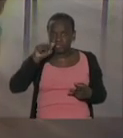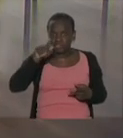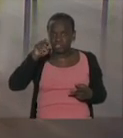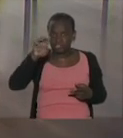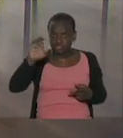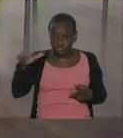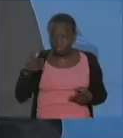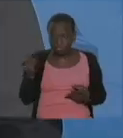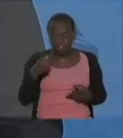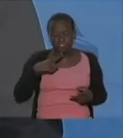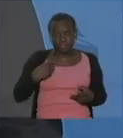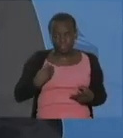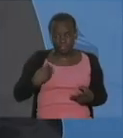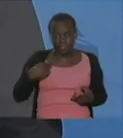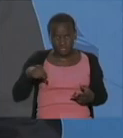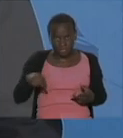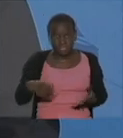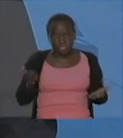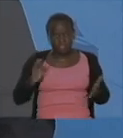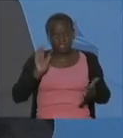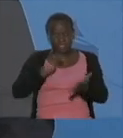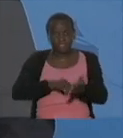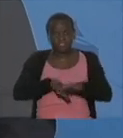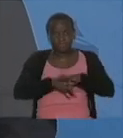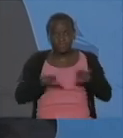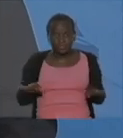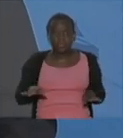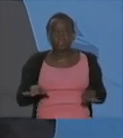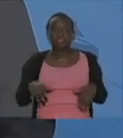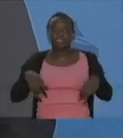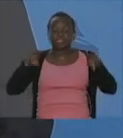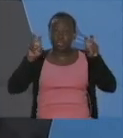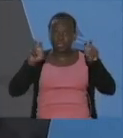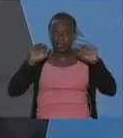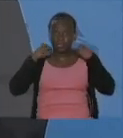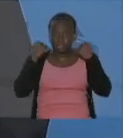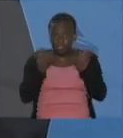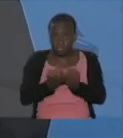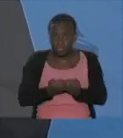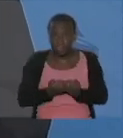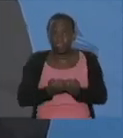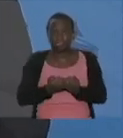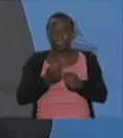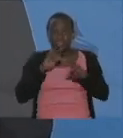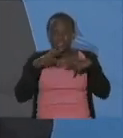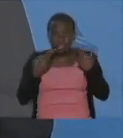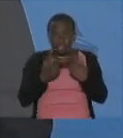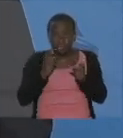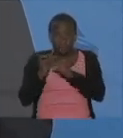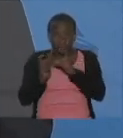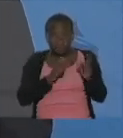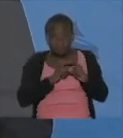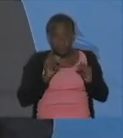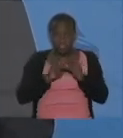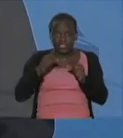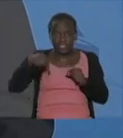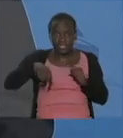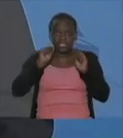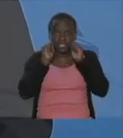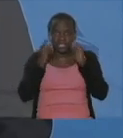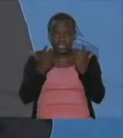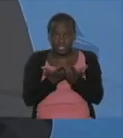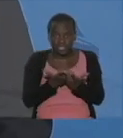por ter estarem aqui no Arena esportiva porque nós estamos chegando ao final do programa O tema foi o Maracanã a audiência pública